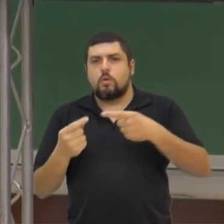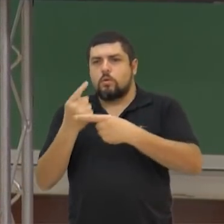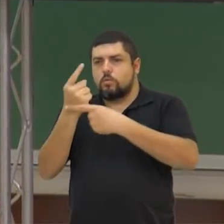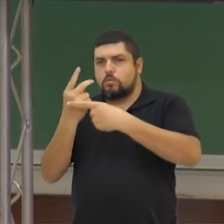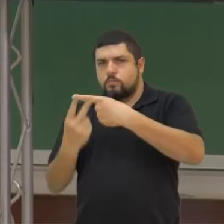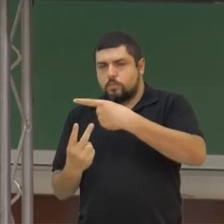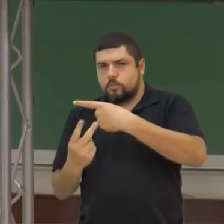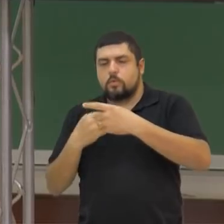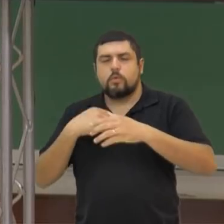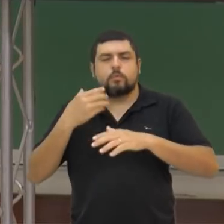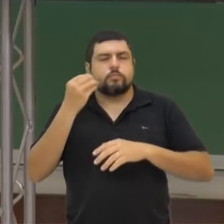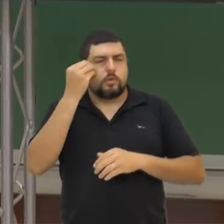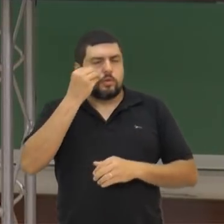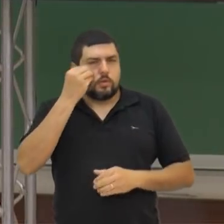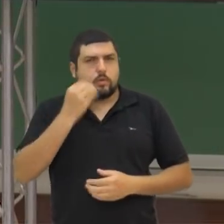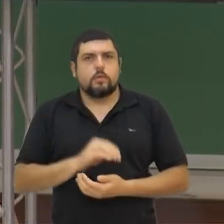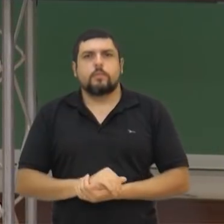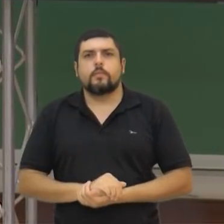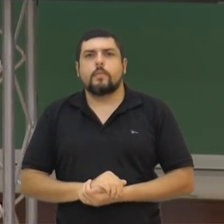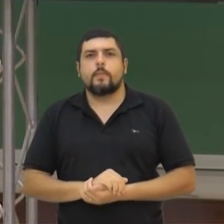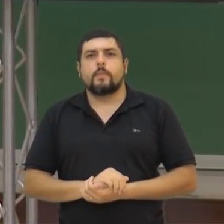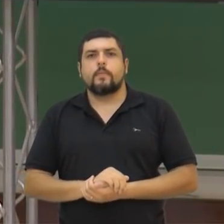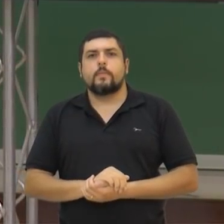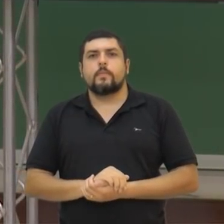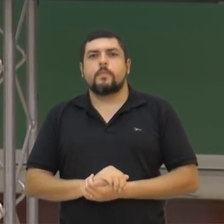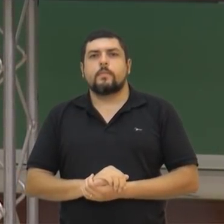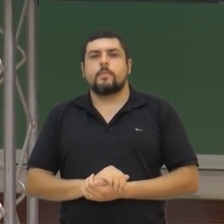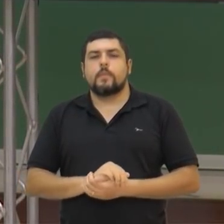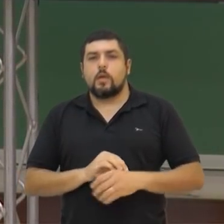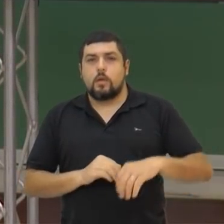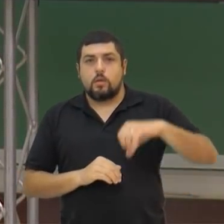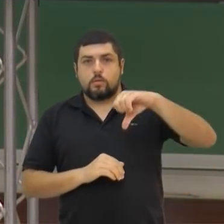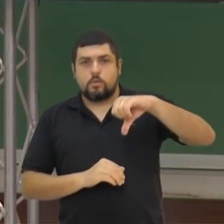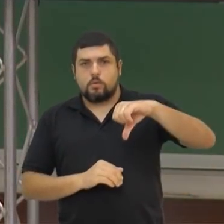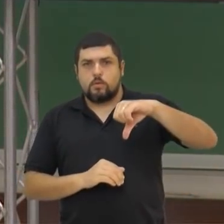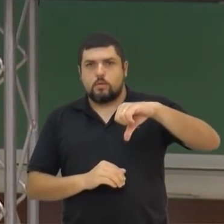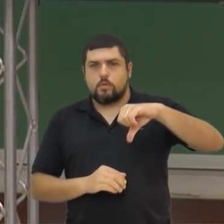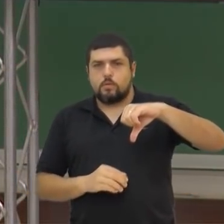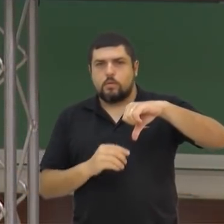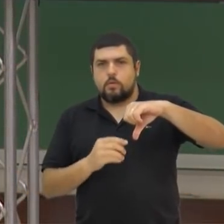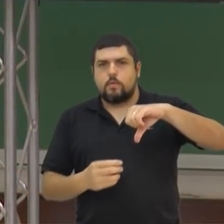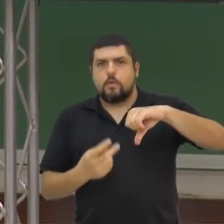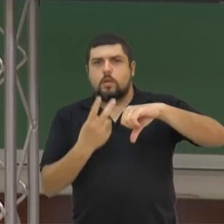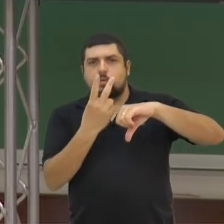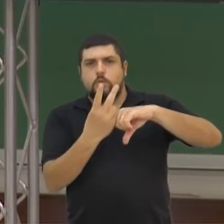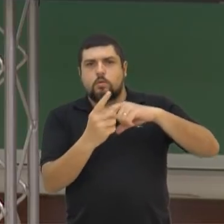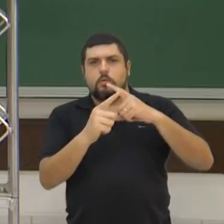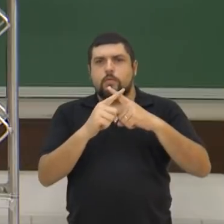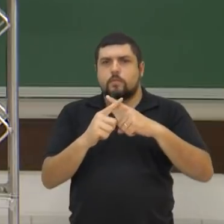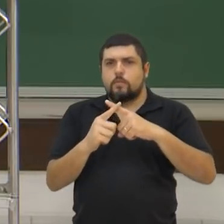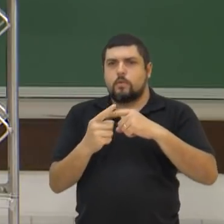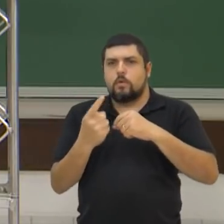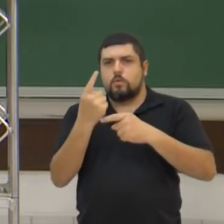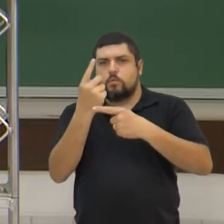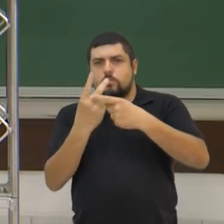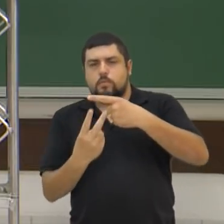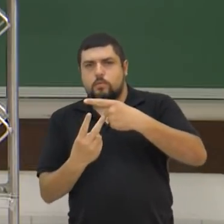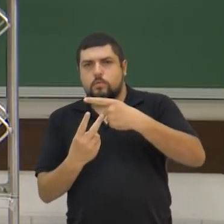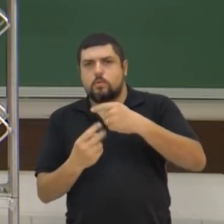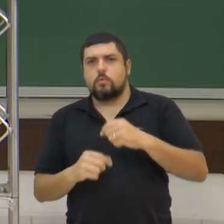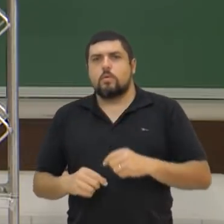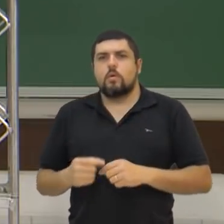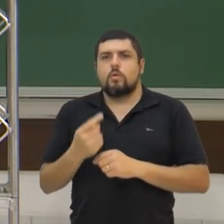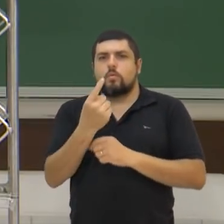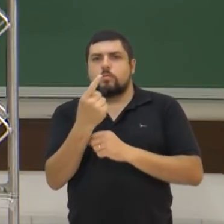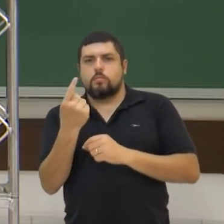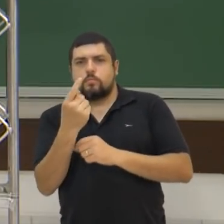Vamos testar aqui, ó. 9 elevado a 2 vezes meio dá 1. 1 menos 1 fica 0. 9